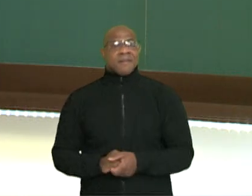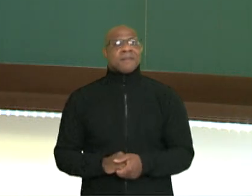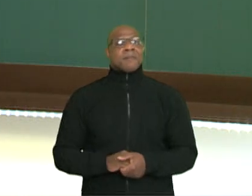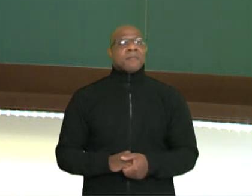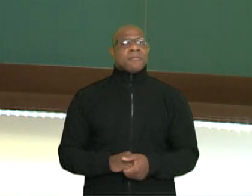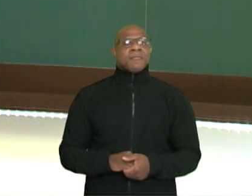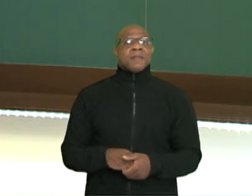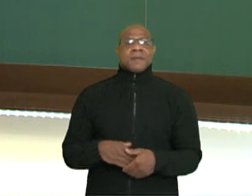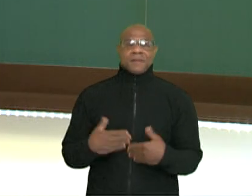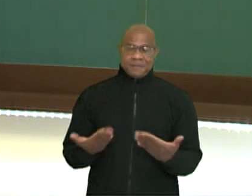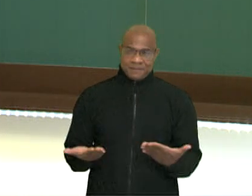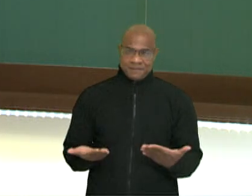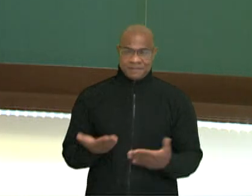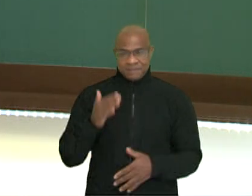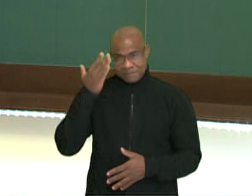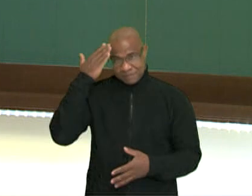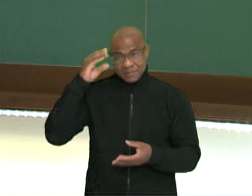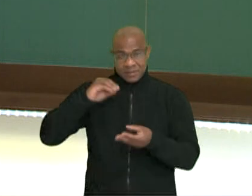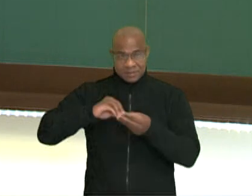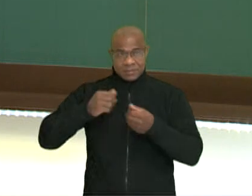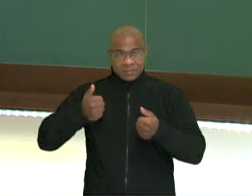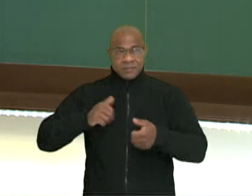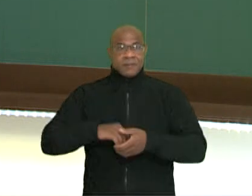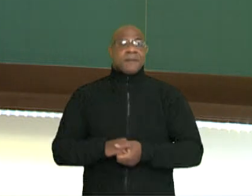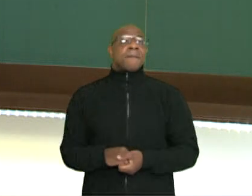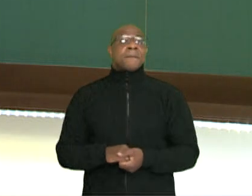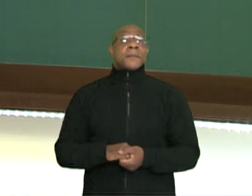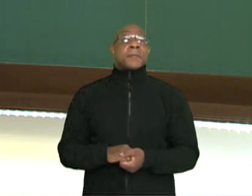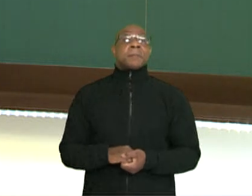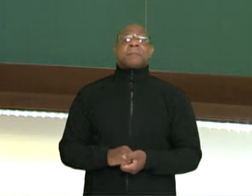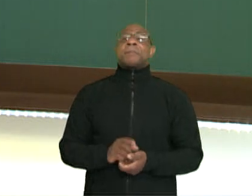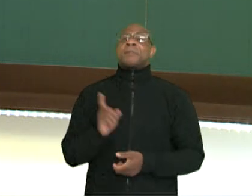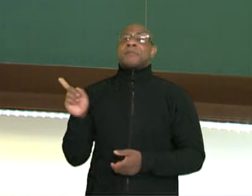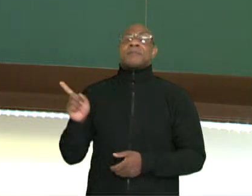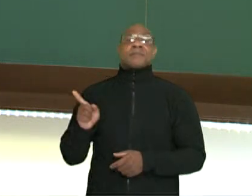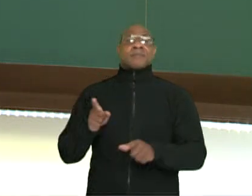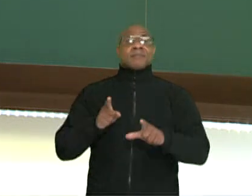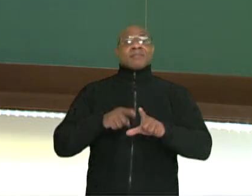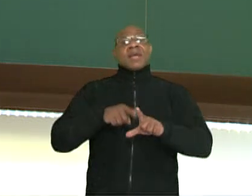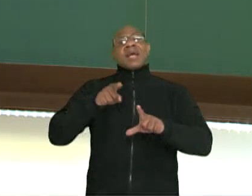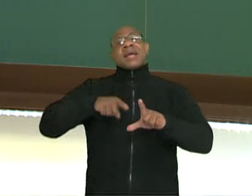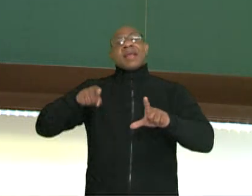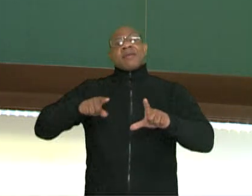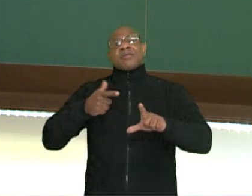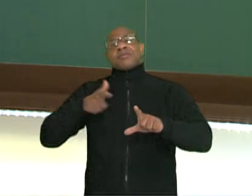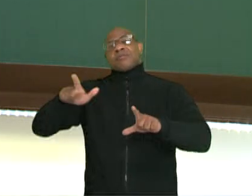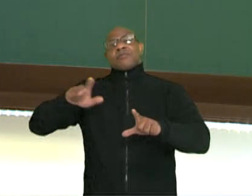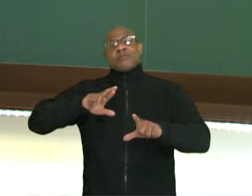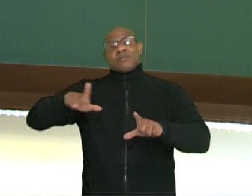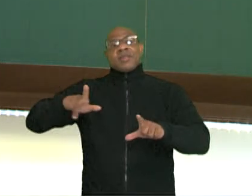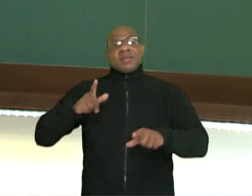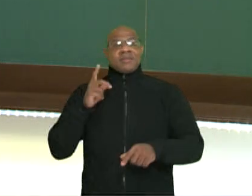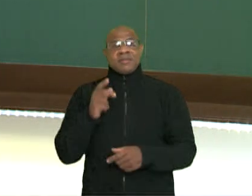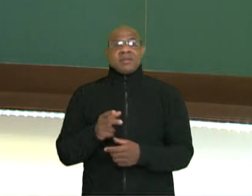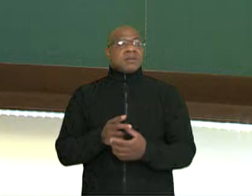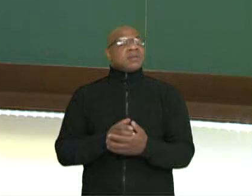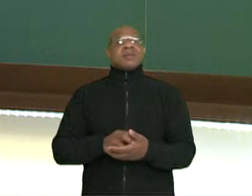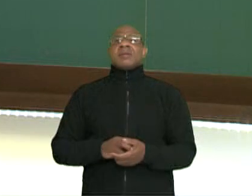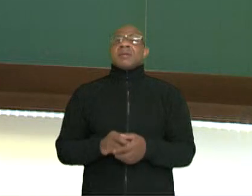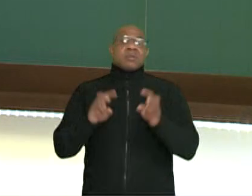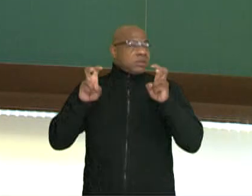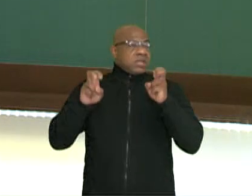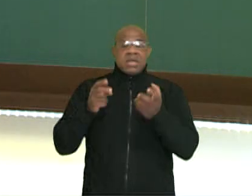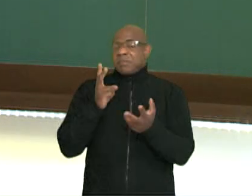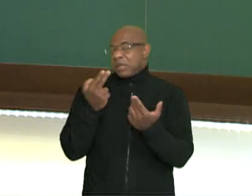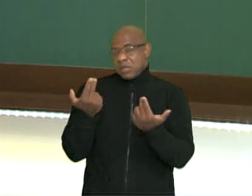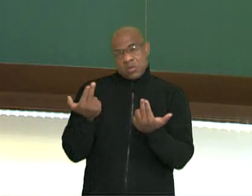Histograma. Deu para entender um pouquinho? Olha aqui, ó, um outro tipo, ó, o mesmo assunto, esportes preferidos